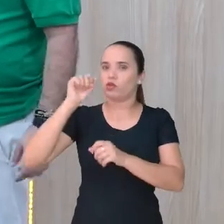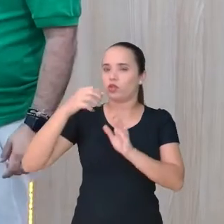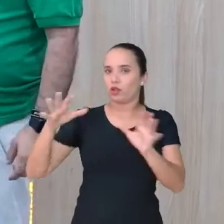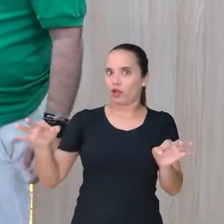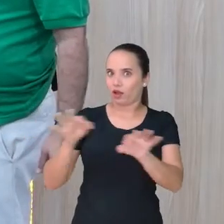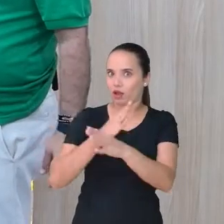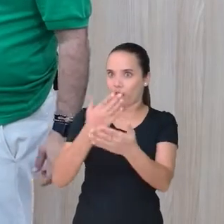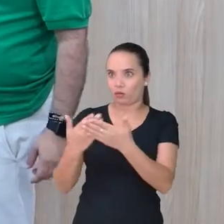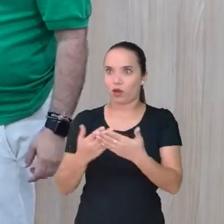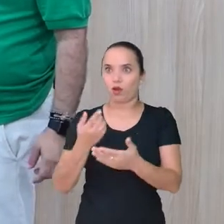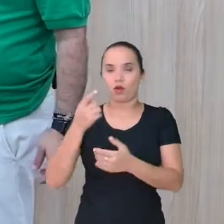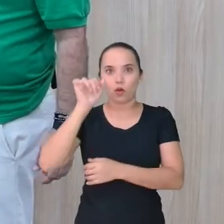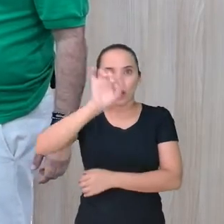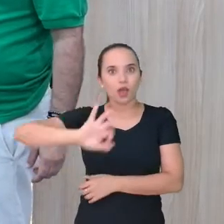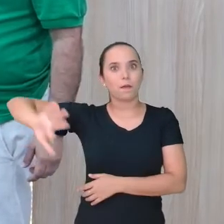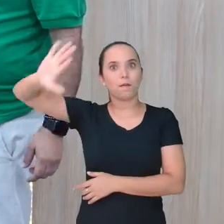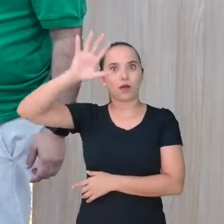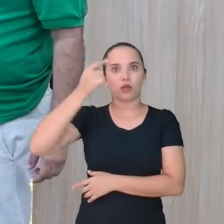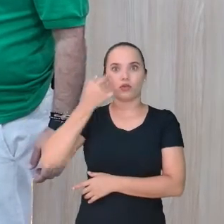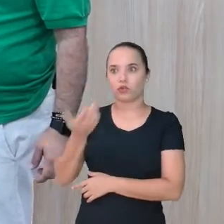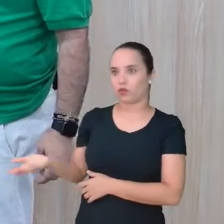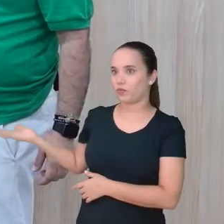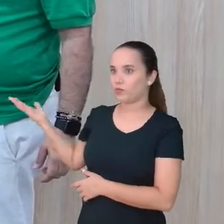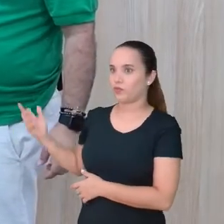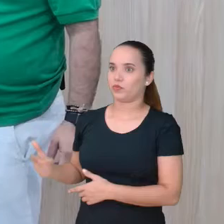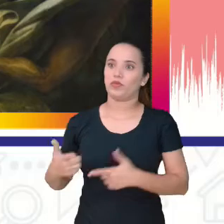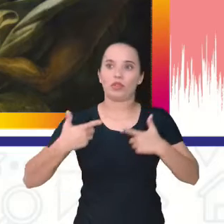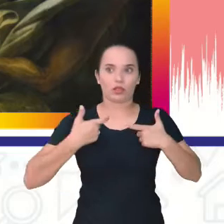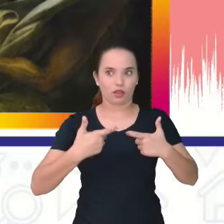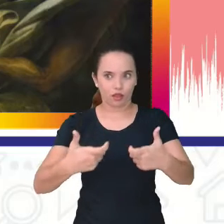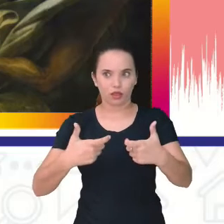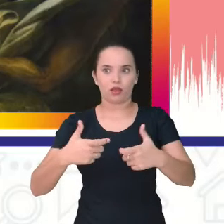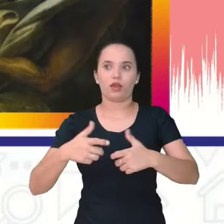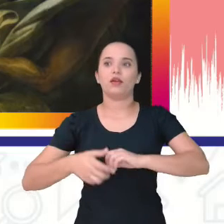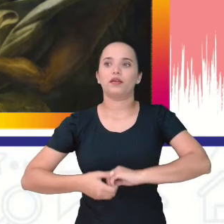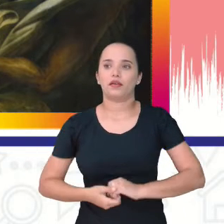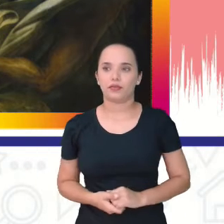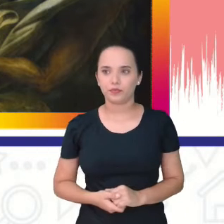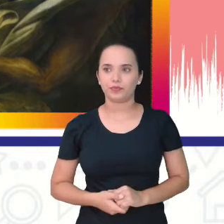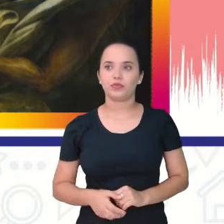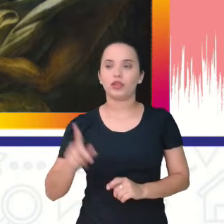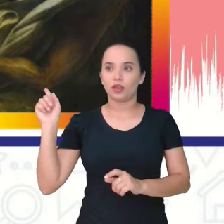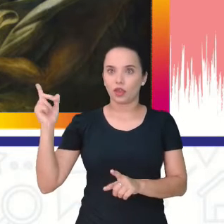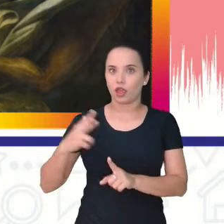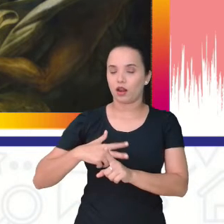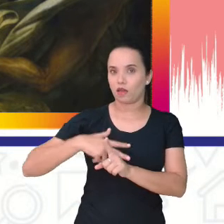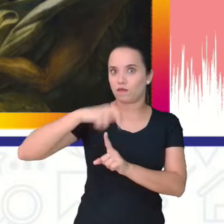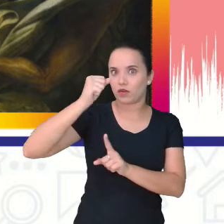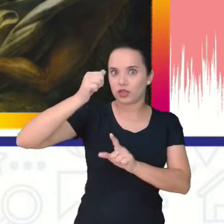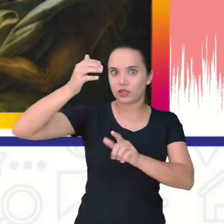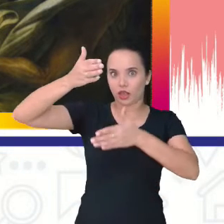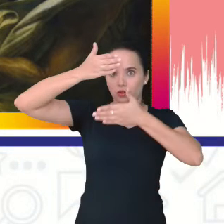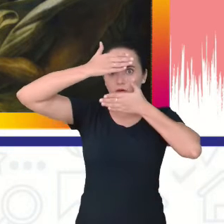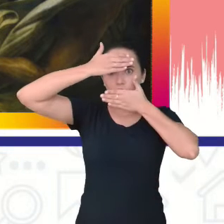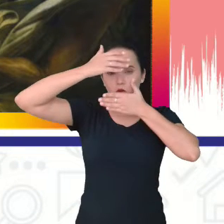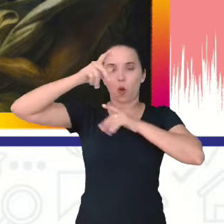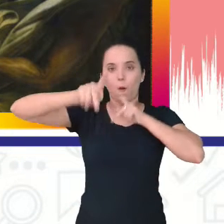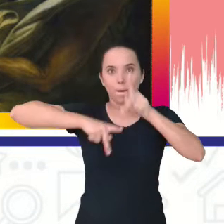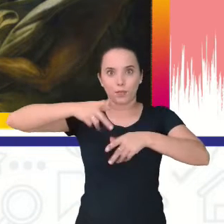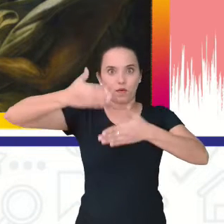né, dessa imagem aqui de Carlos Martel, ele vencendo os árabes, né,